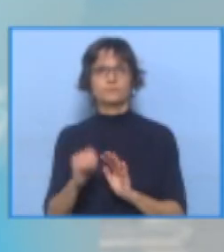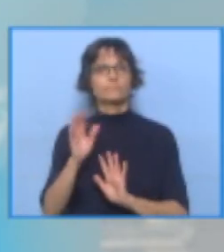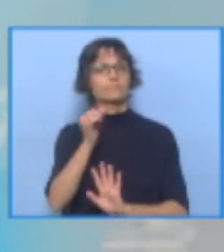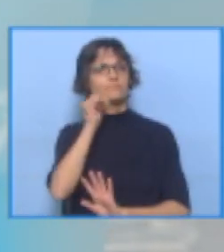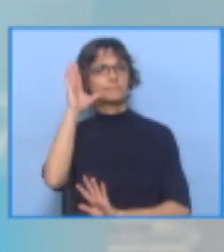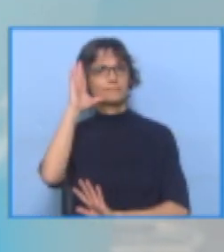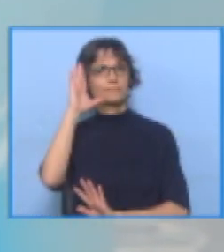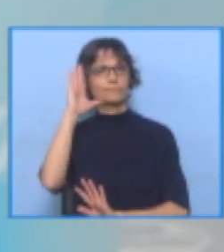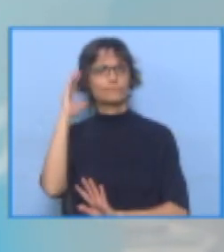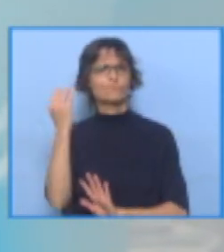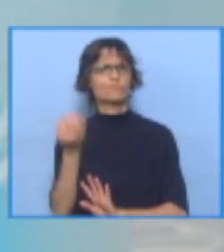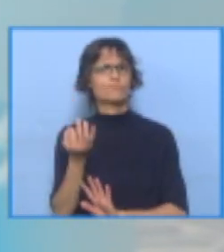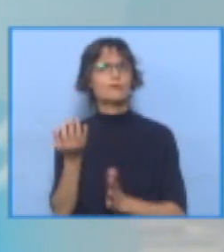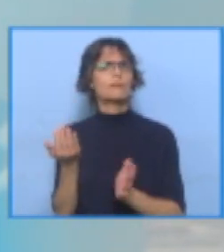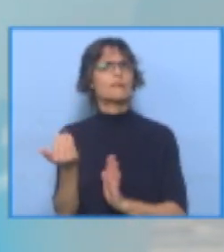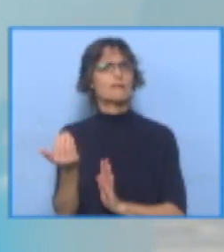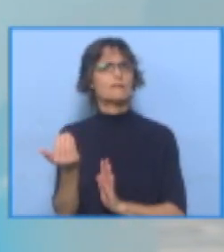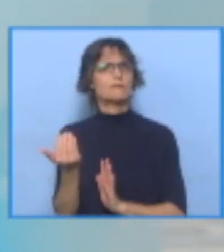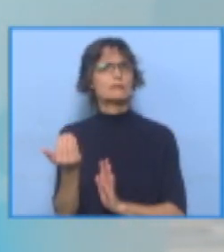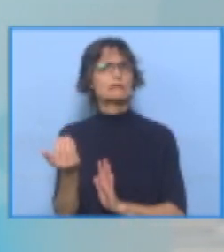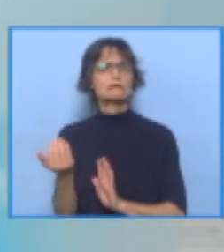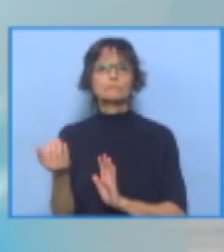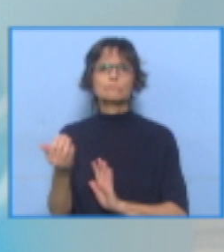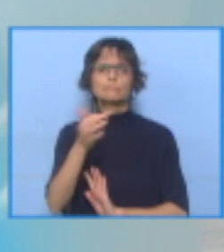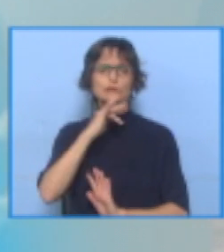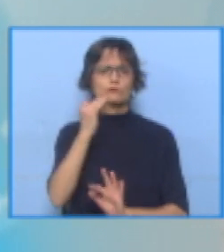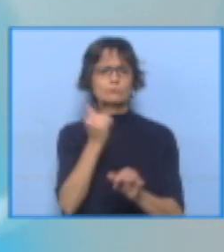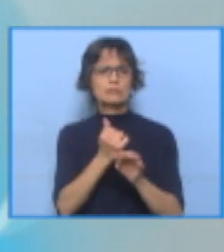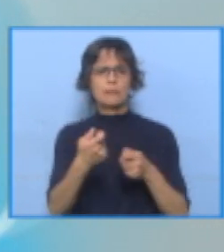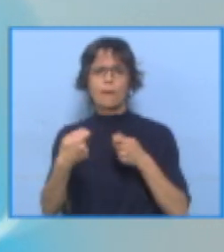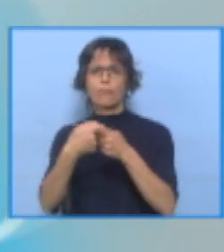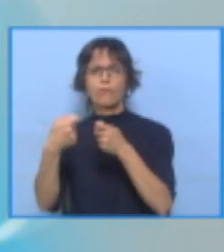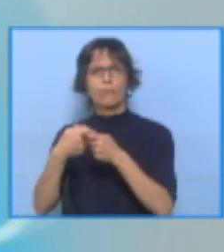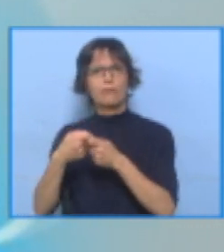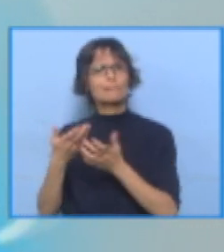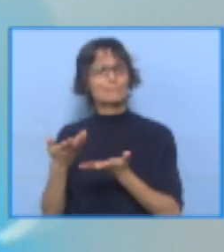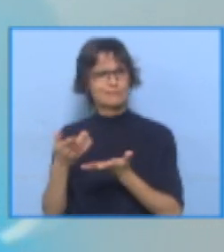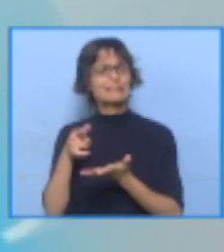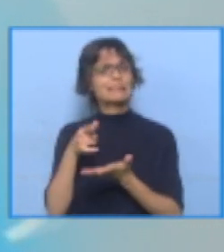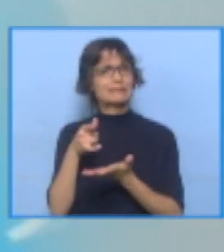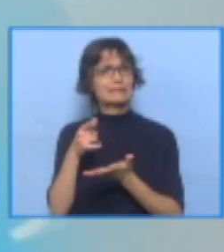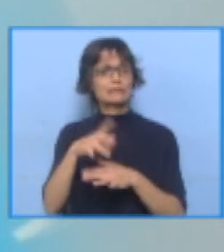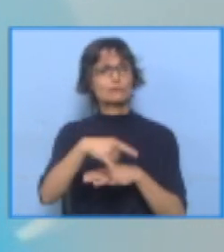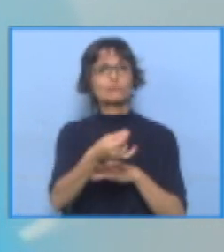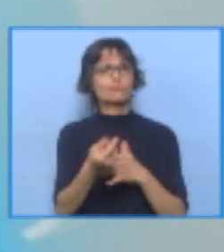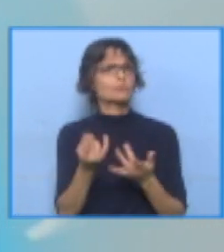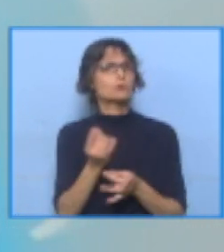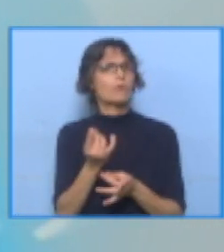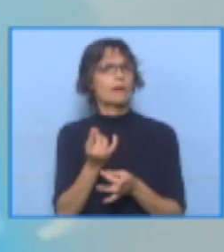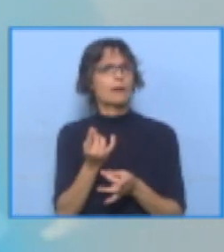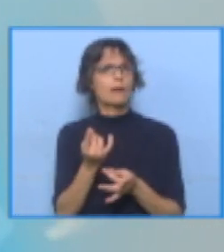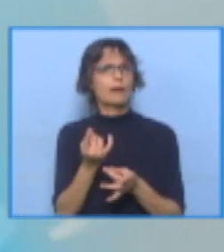Olá, muito boa tarde. A falta de conciliação entre a família e o trabalho tem por consequência a diminuição da natalidade e do talento dos